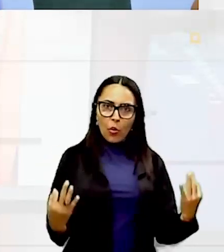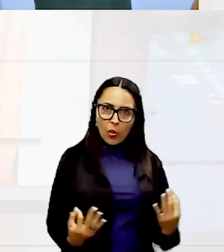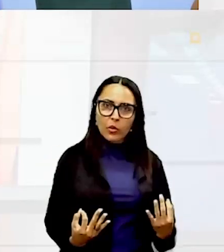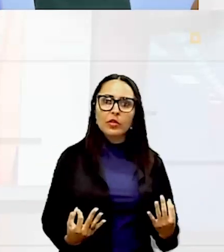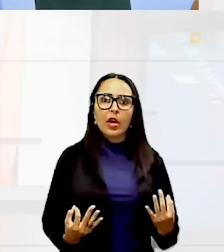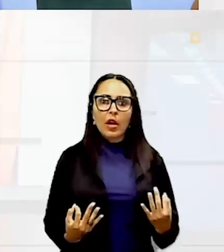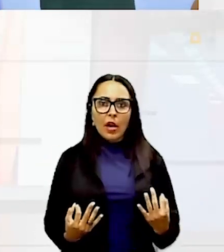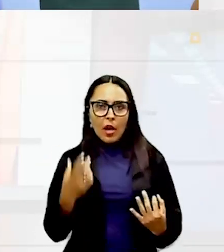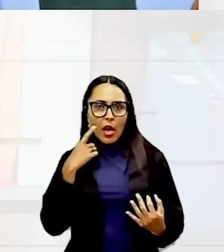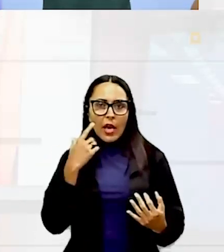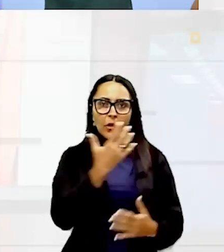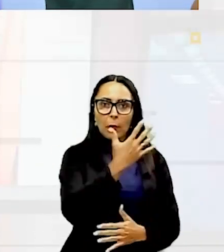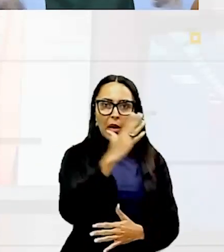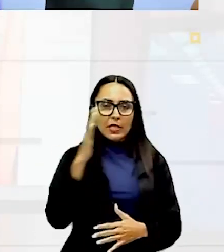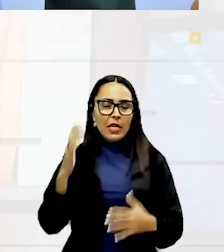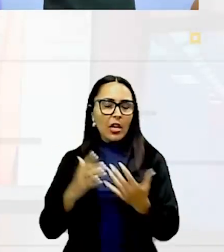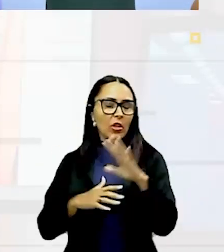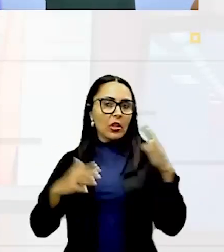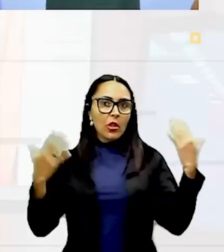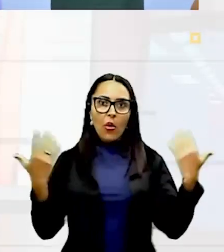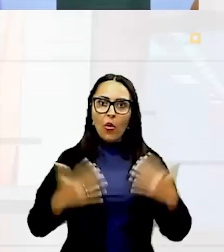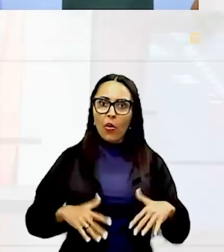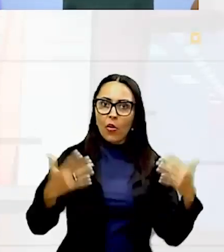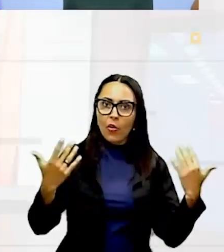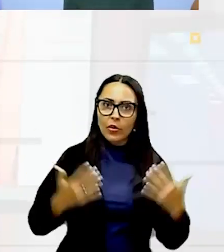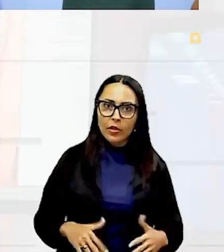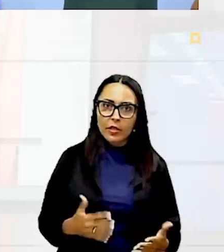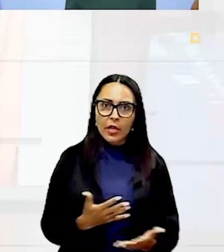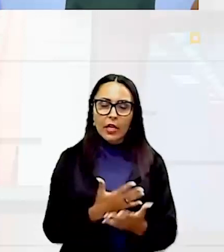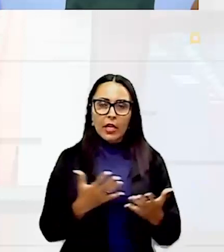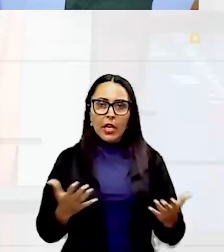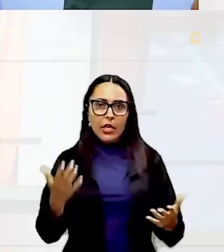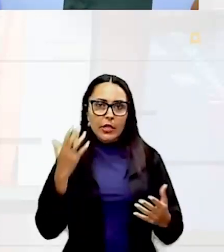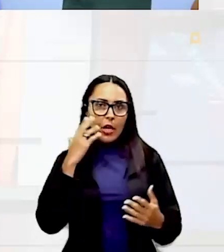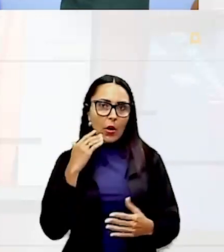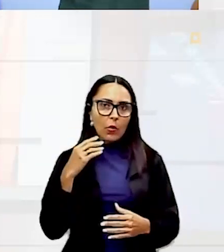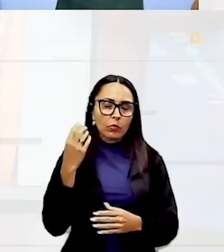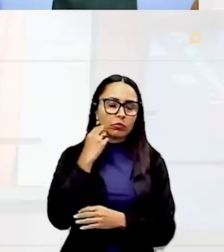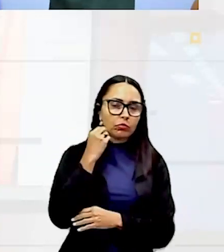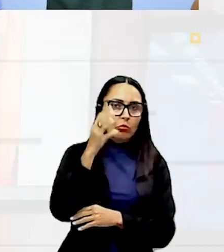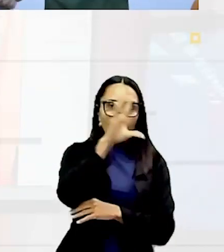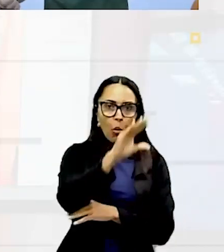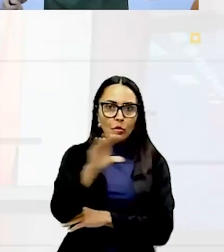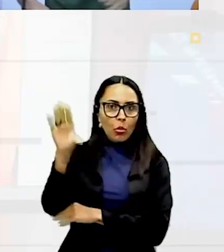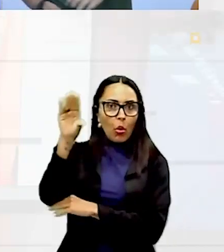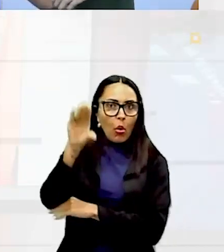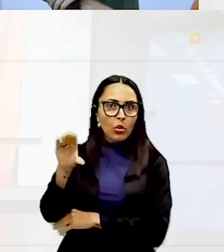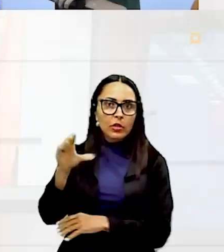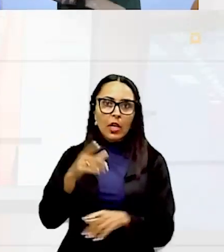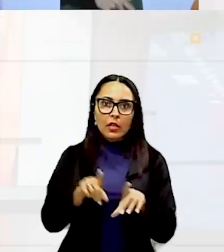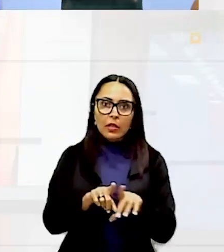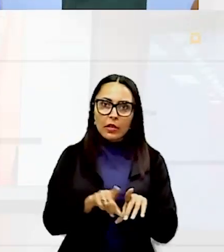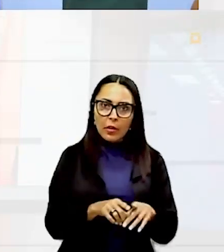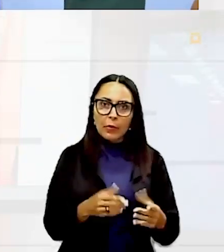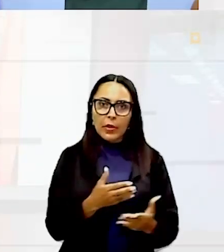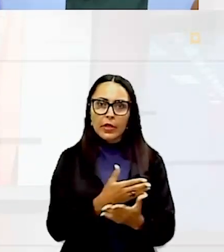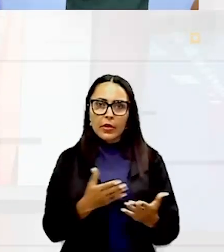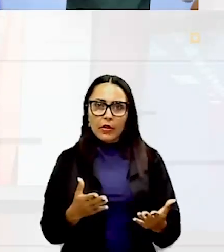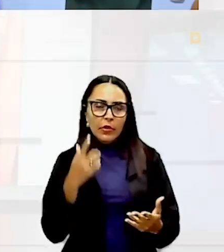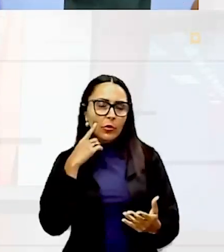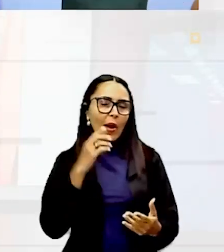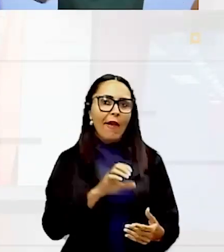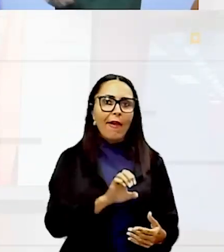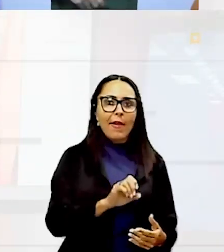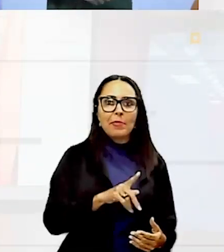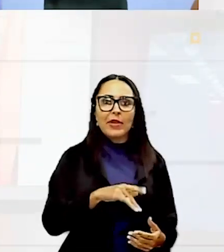essas paisagens exageradas, criaturas monstruosas mesmo, para dar essa ideia de algo, uma aventura épica,